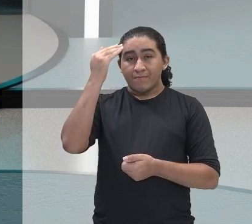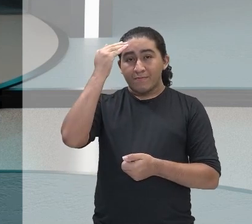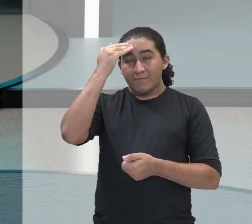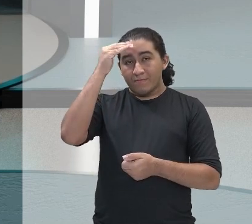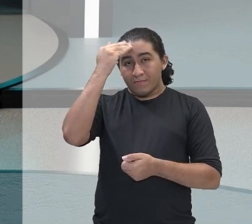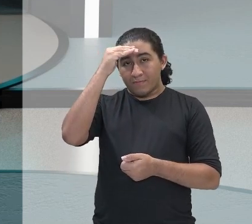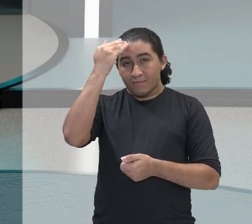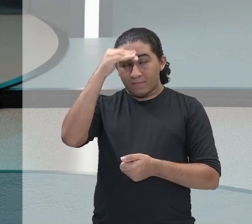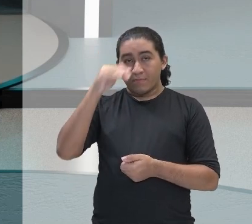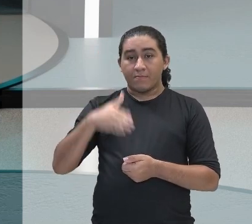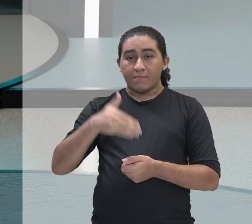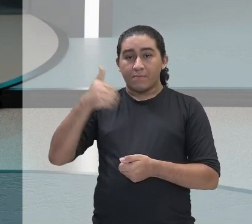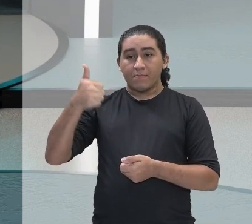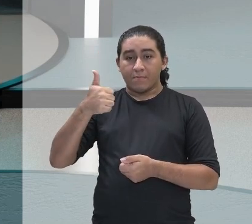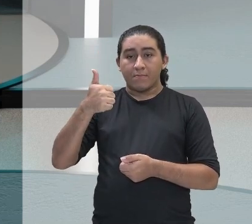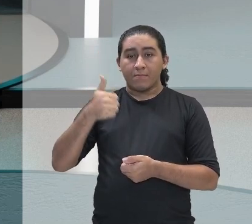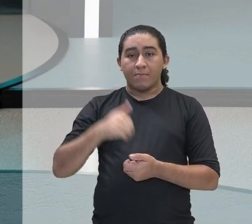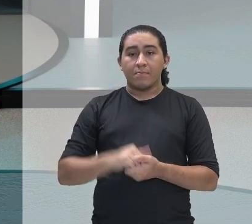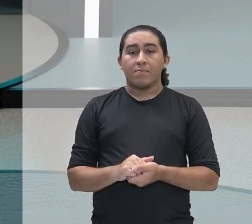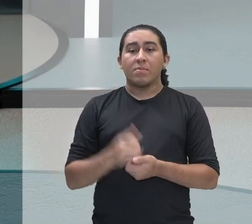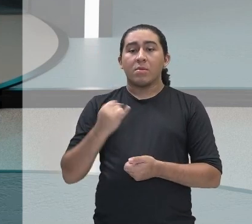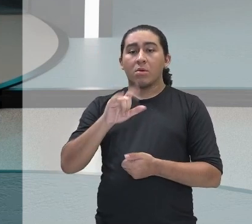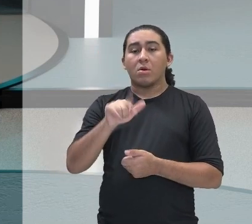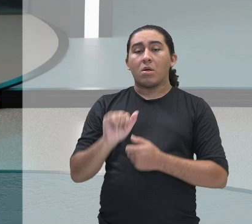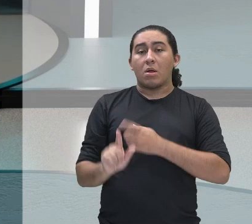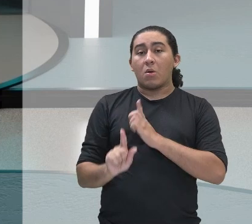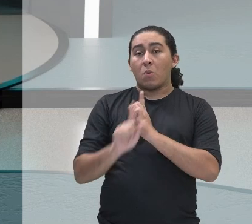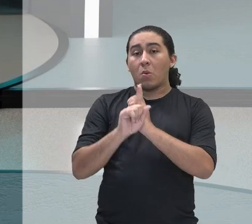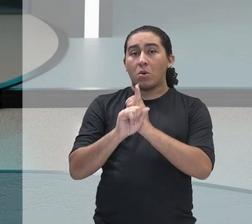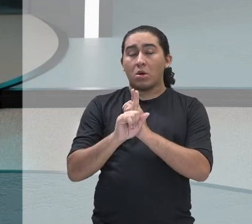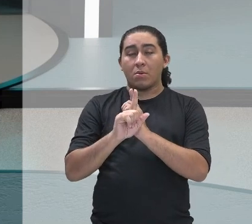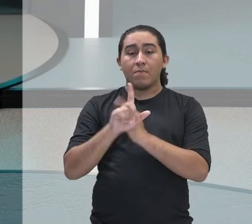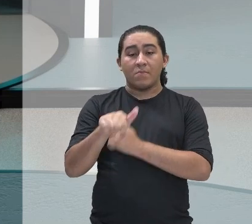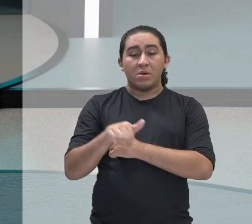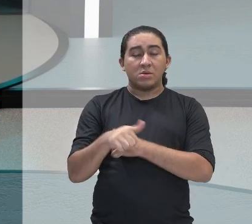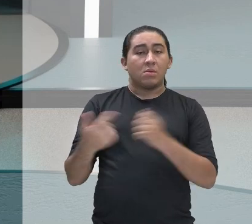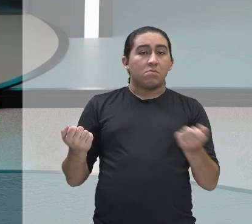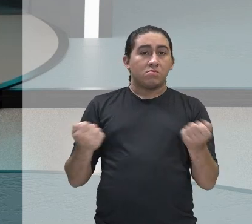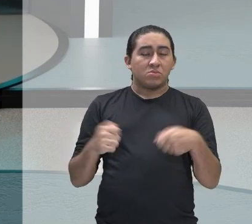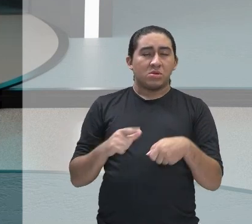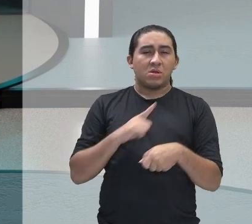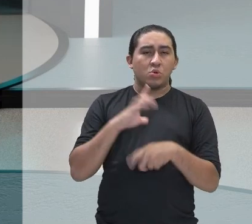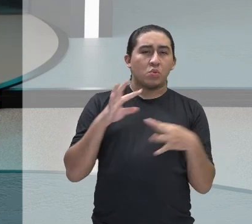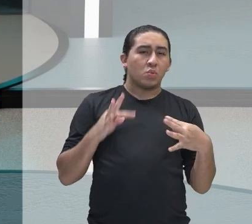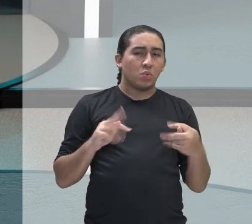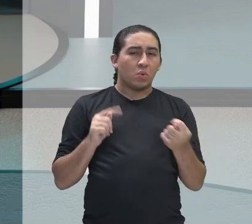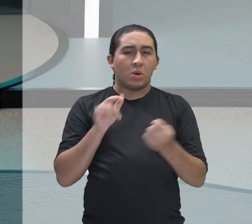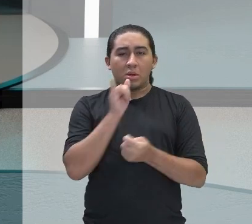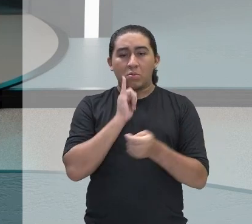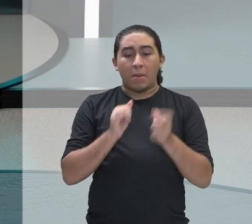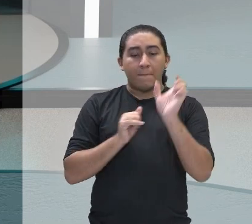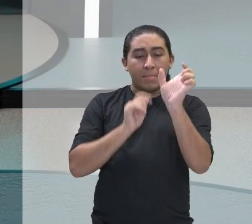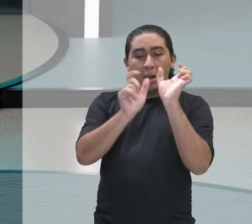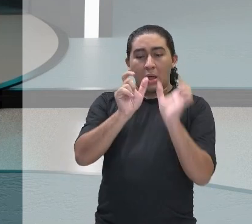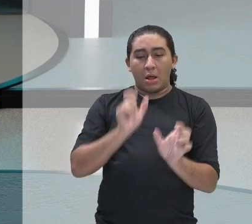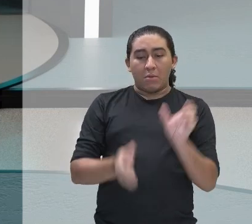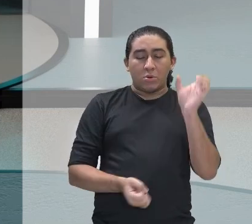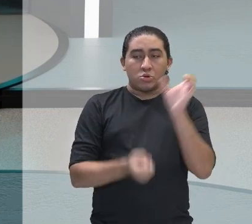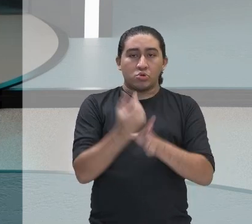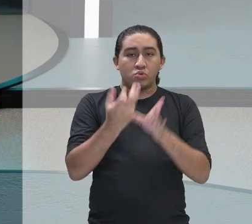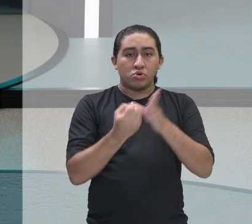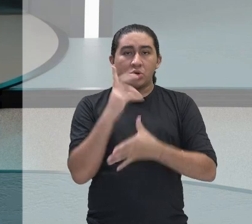você identificar um radical, aí você coloca todas as palavras que você pode formar, que é da